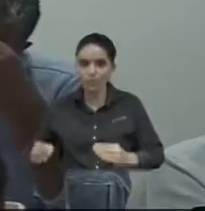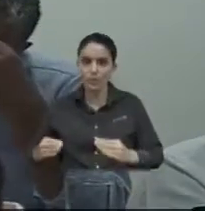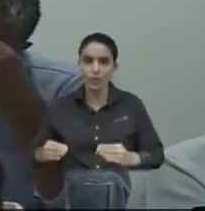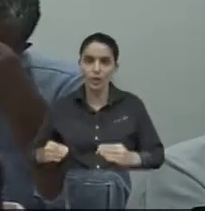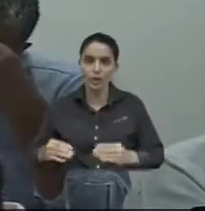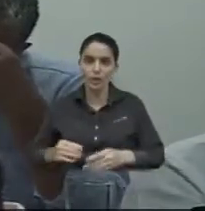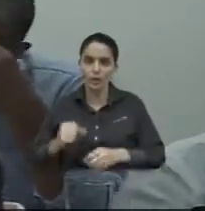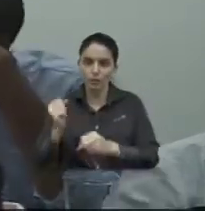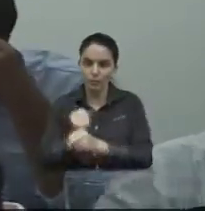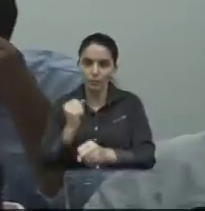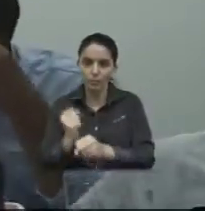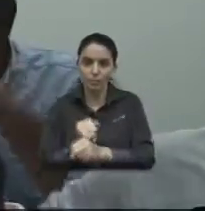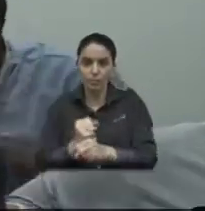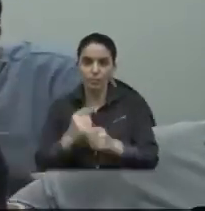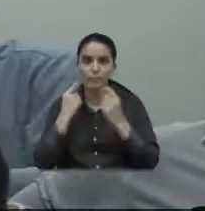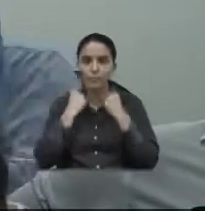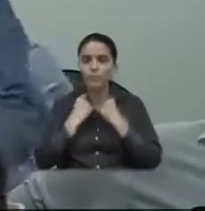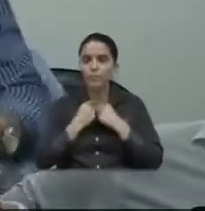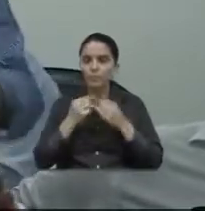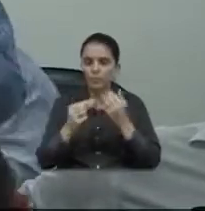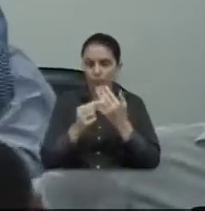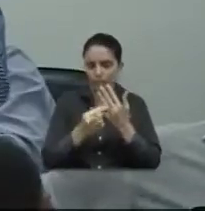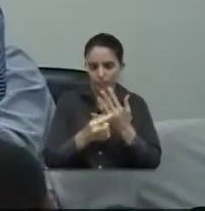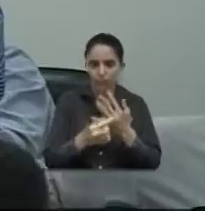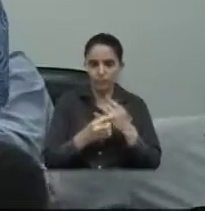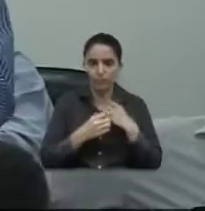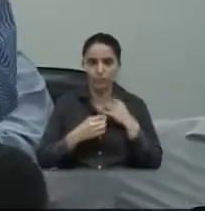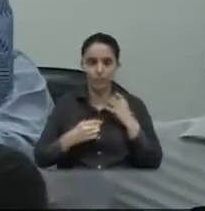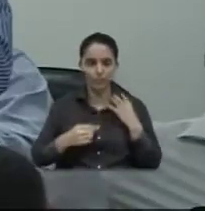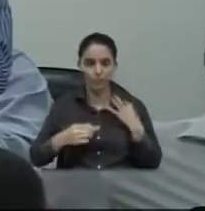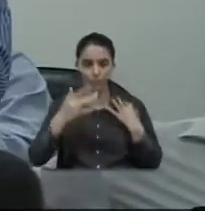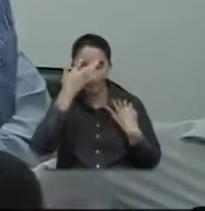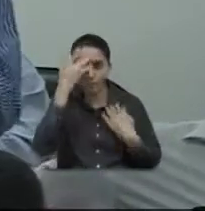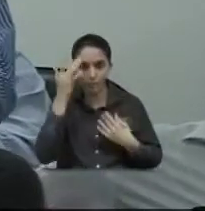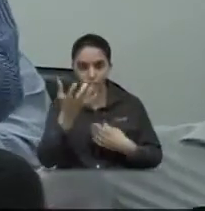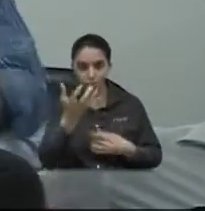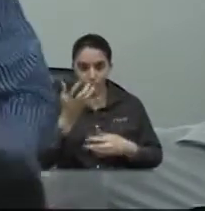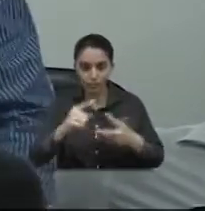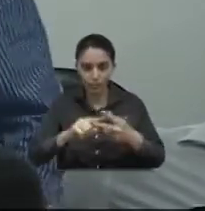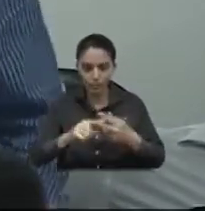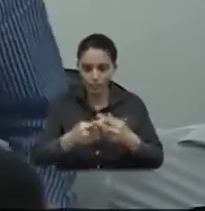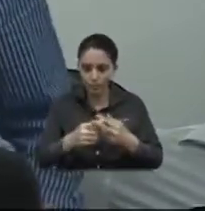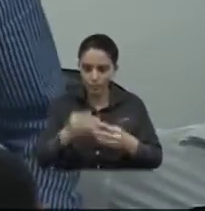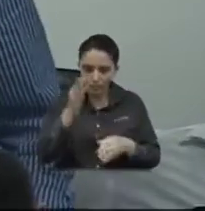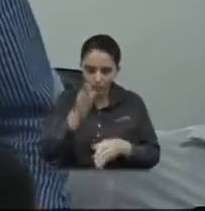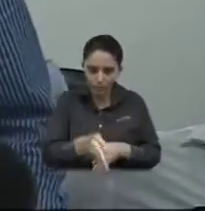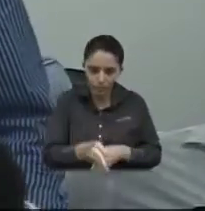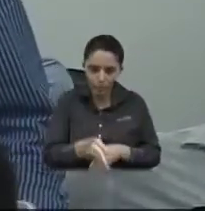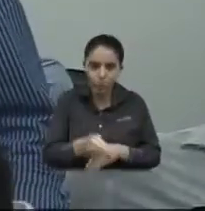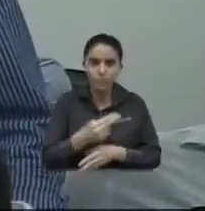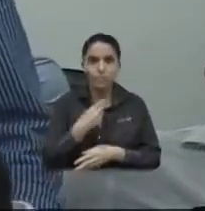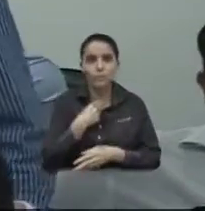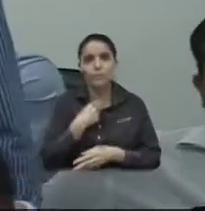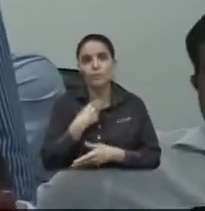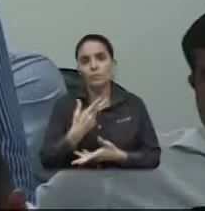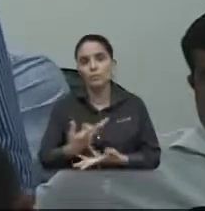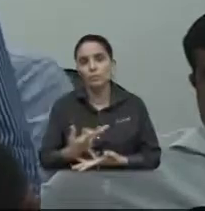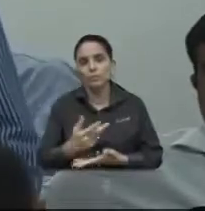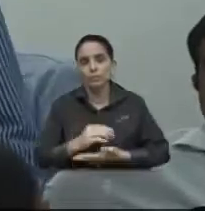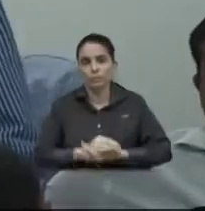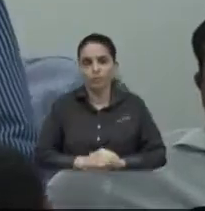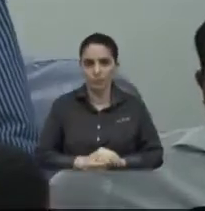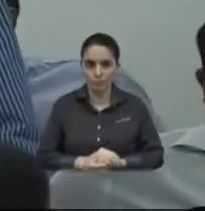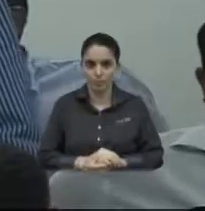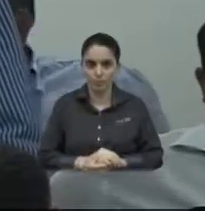um outro barracão de fábrica de joia instalado. A pessoa quer instalar um barracão de fábrica de joia no meio, não pode, porque a lei de zoneamento não permite.